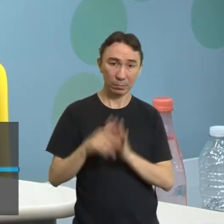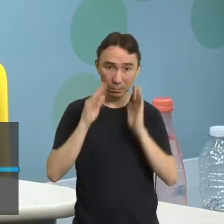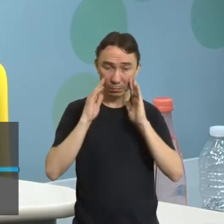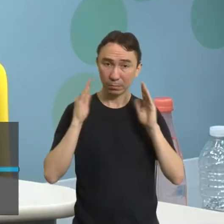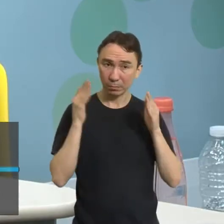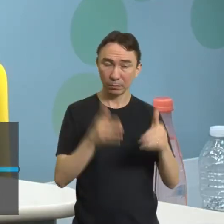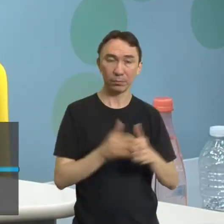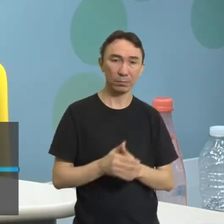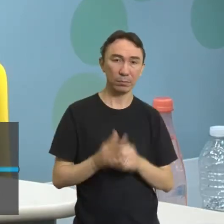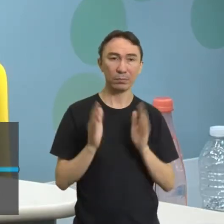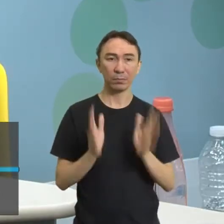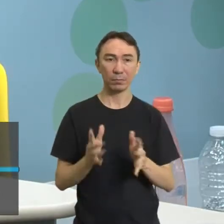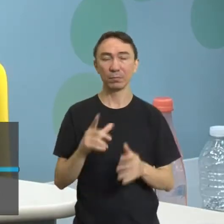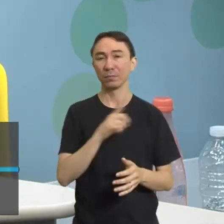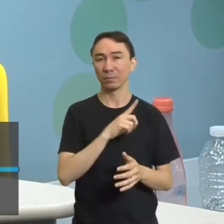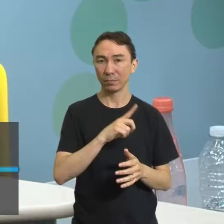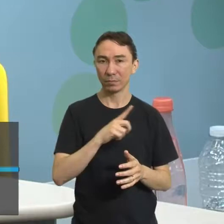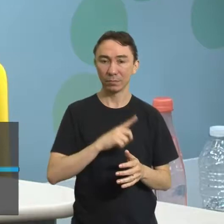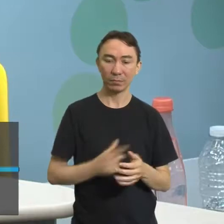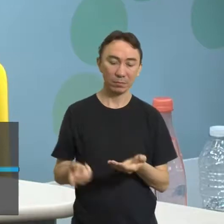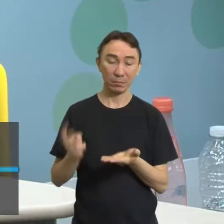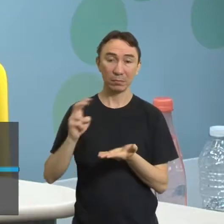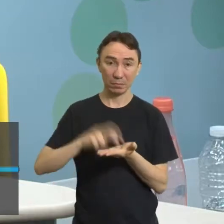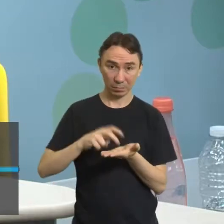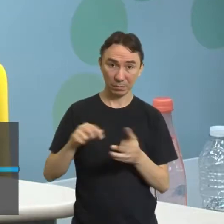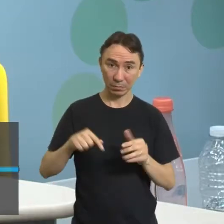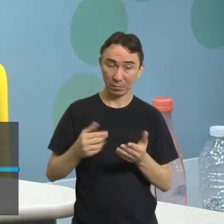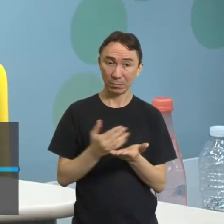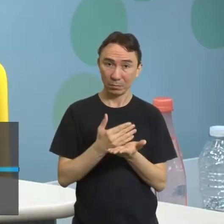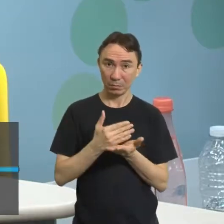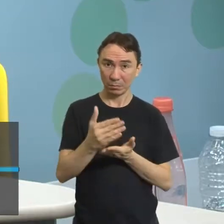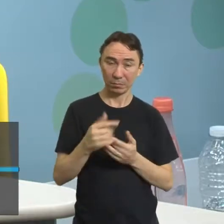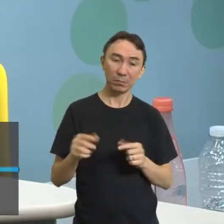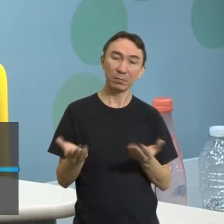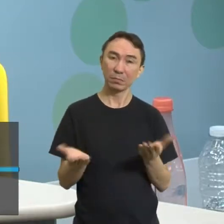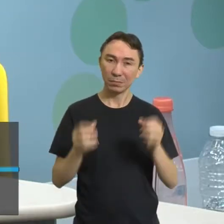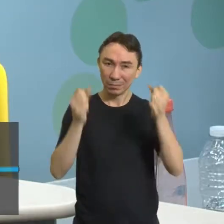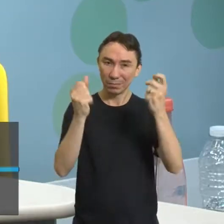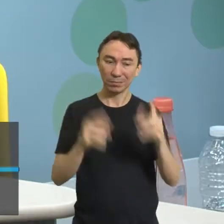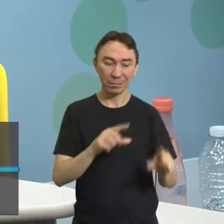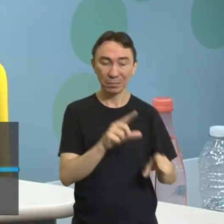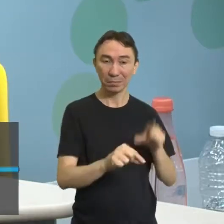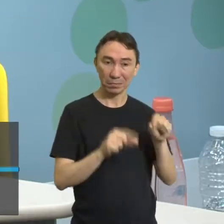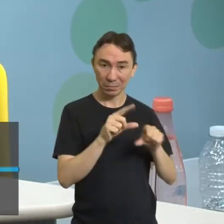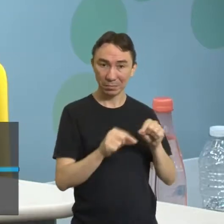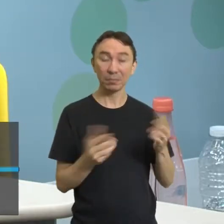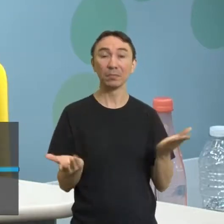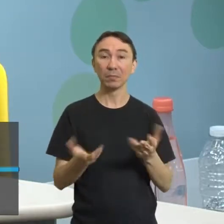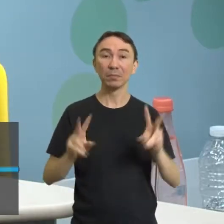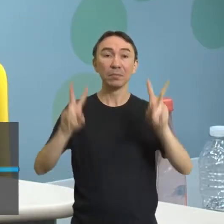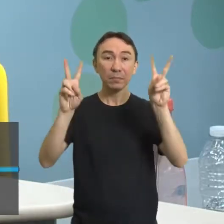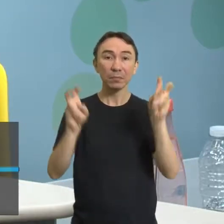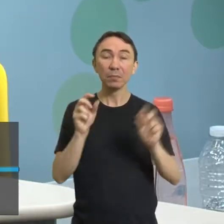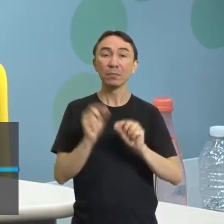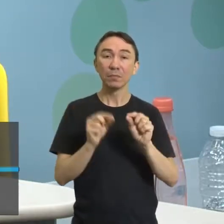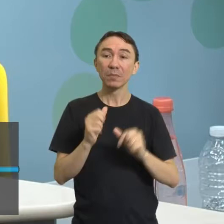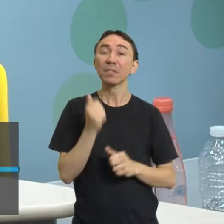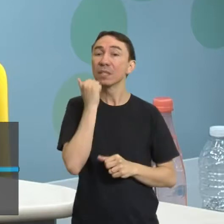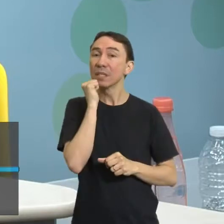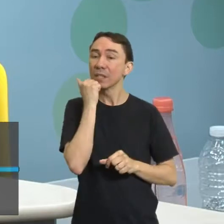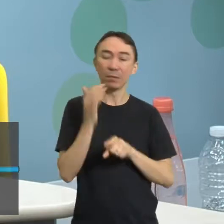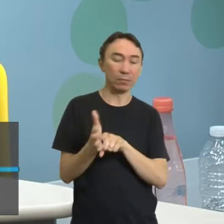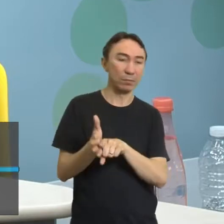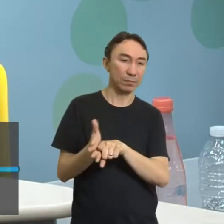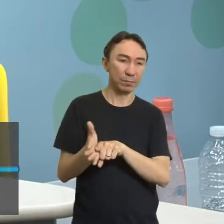a gente de manhã, né? No começo, nós falamos sobre eletivas e agora o tema é investigação científica. Eu sou a